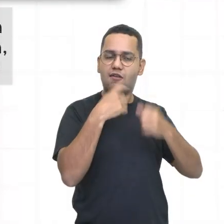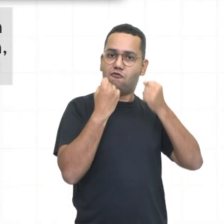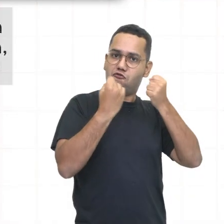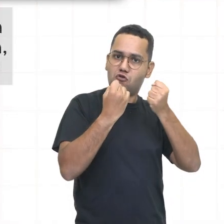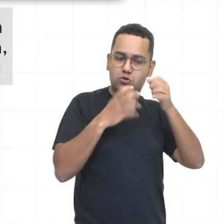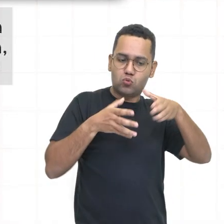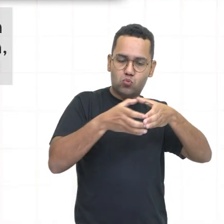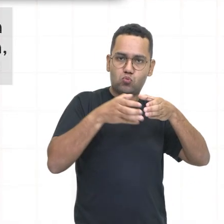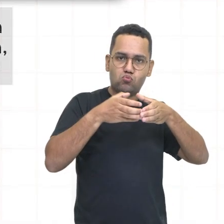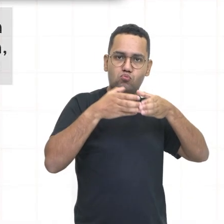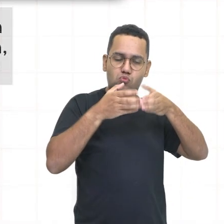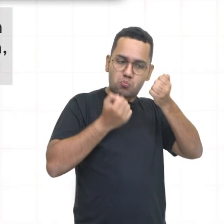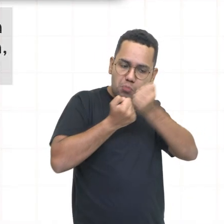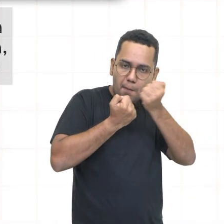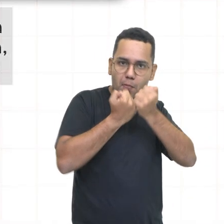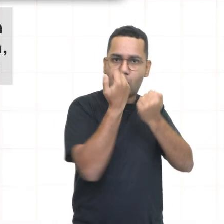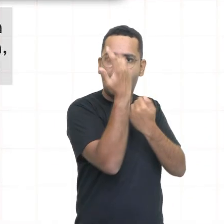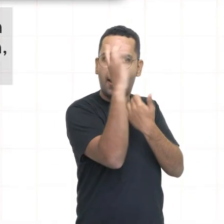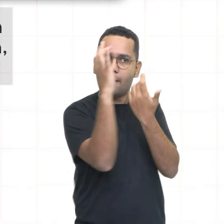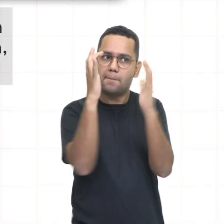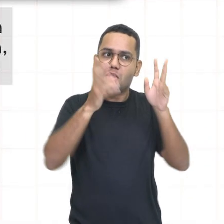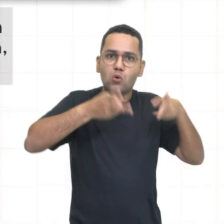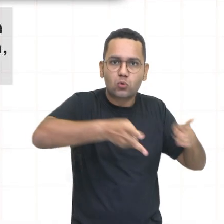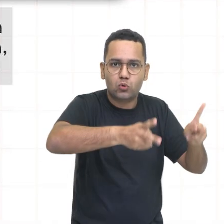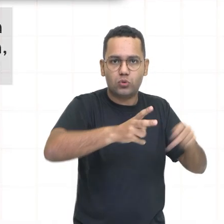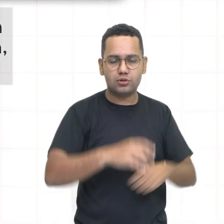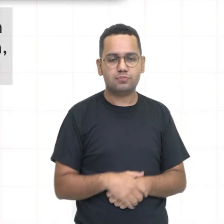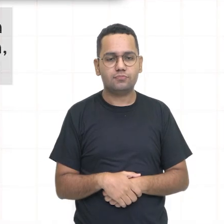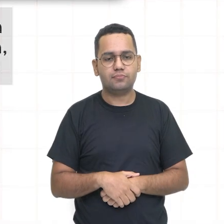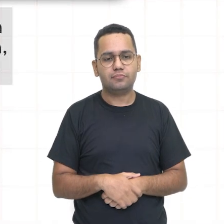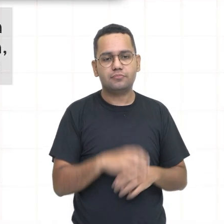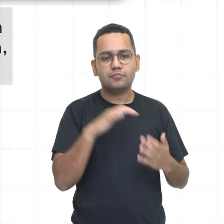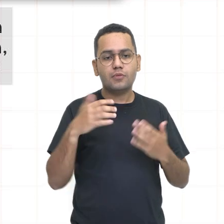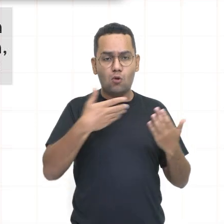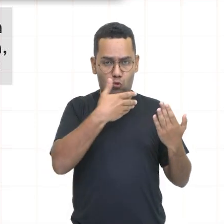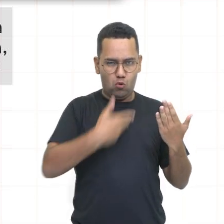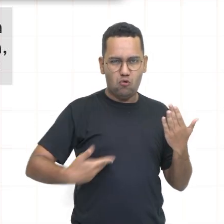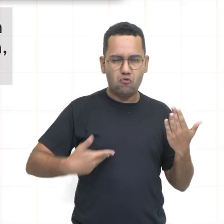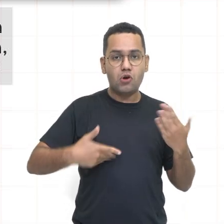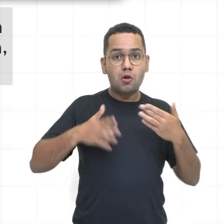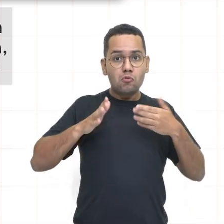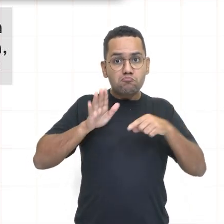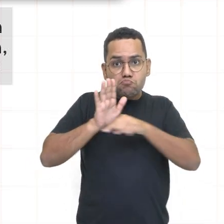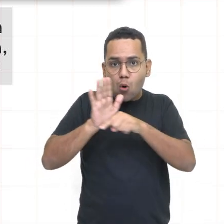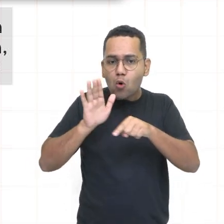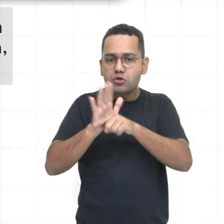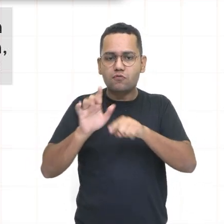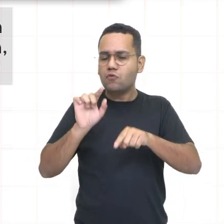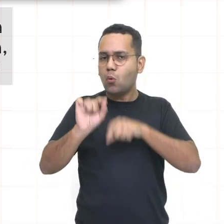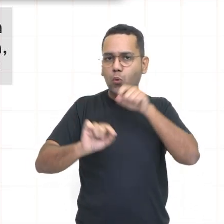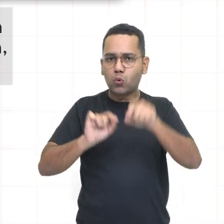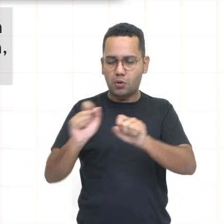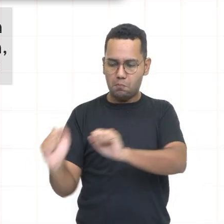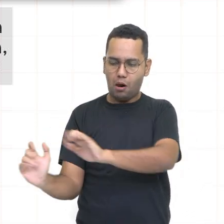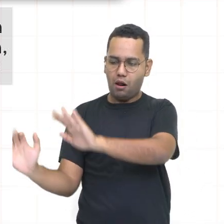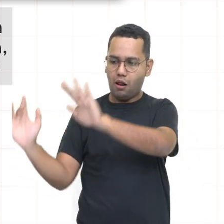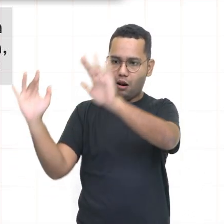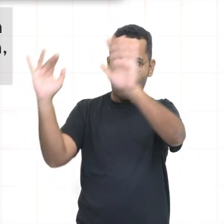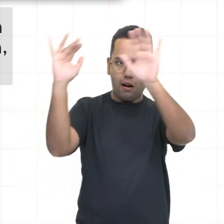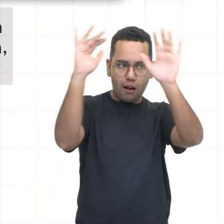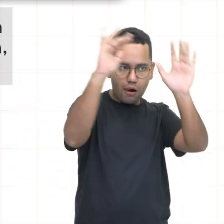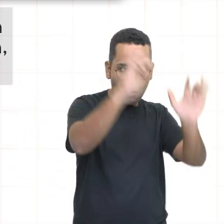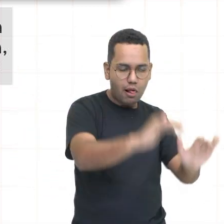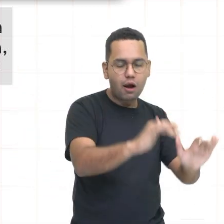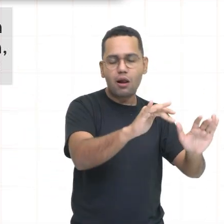galera. O governo estimulou a migração em massa. Muitos nordestinos e gente de outras